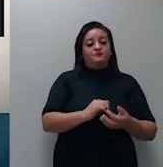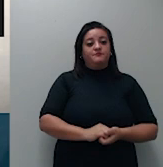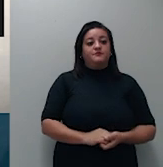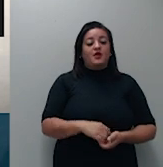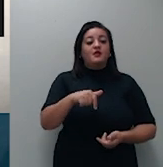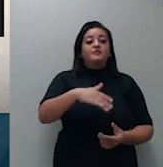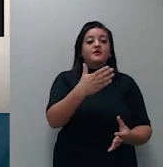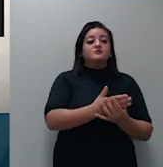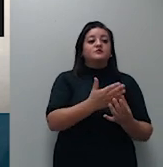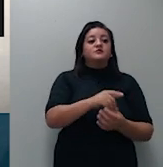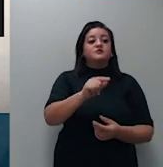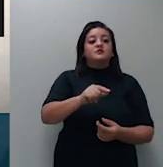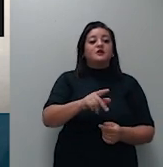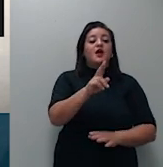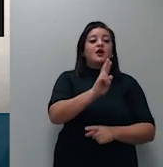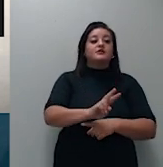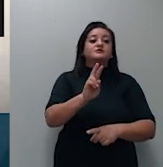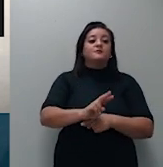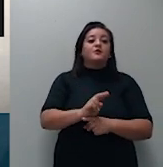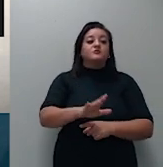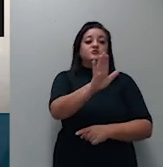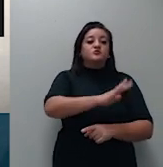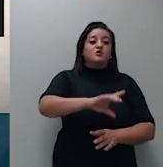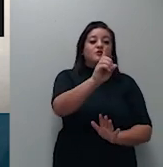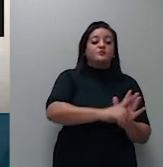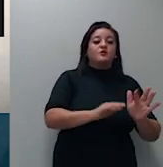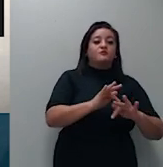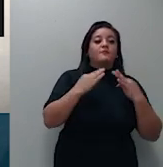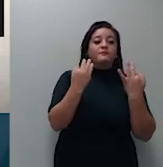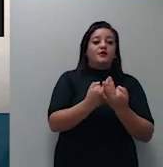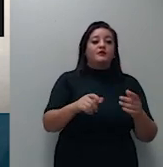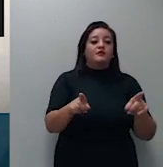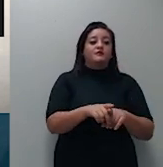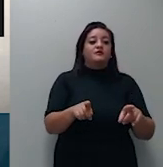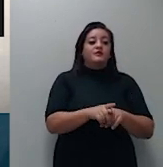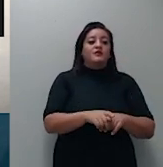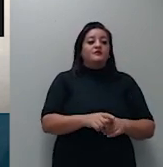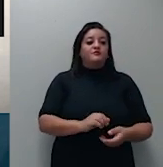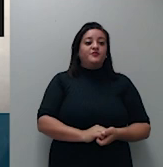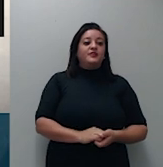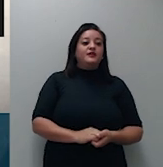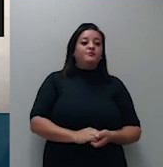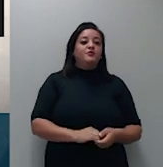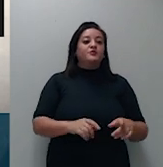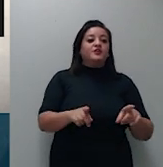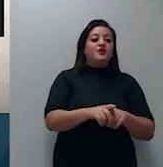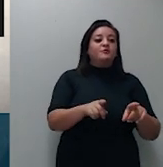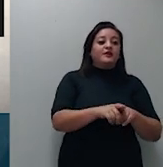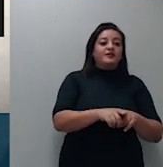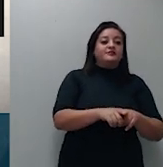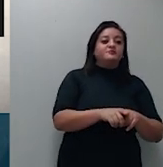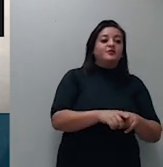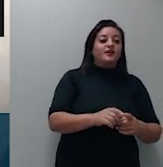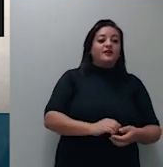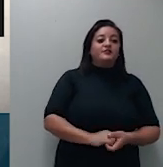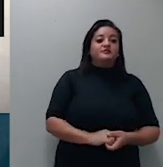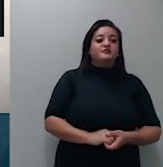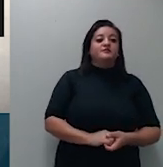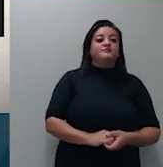família no caso essa proteção do âmbito do direito de família só surgiu com a Constituição de